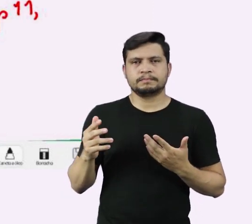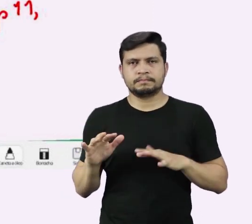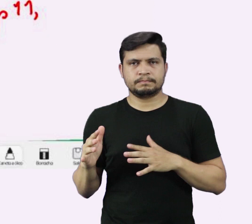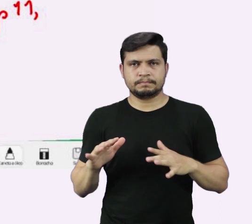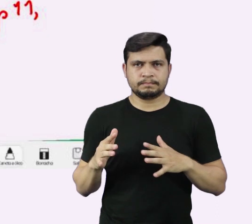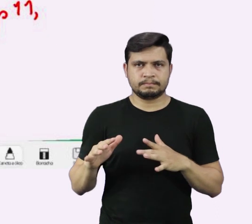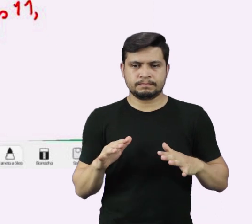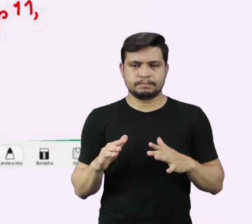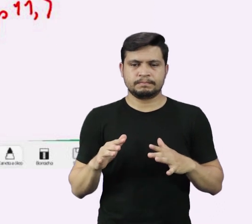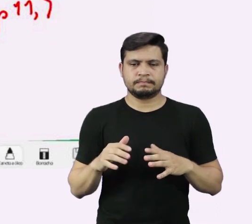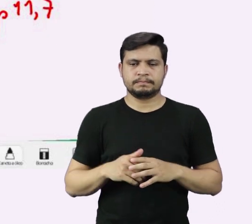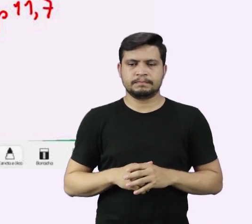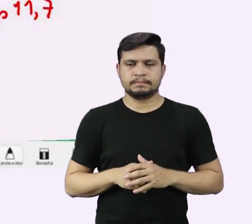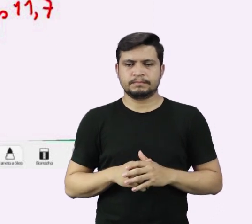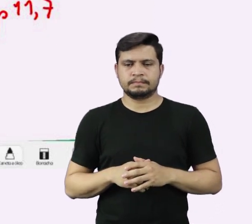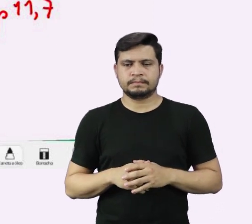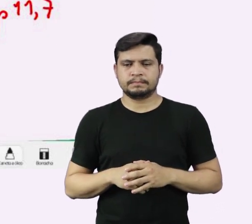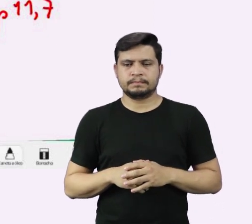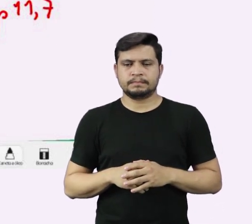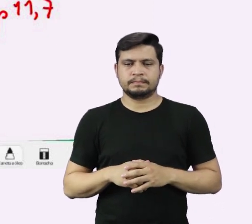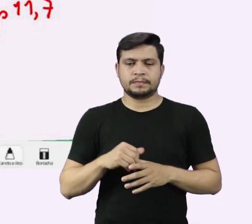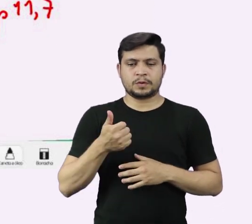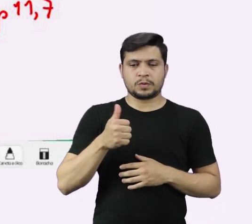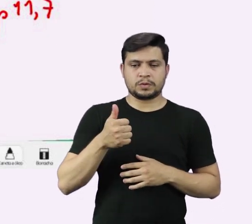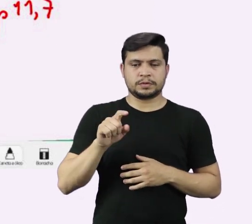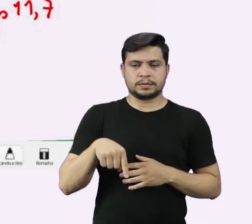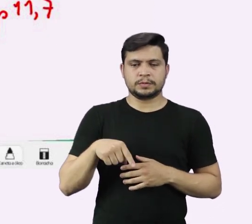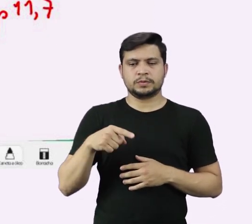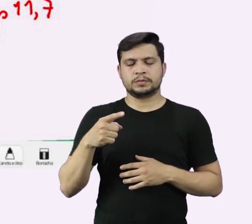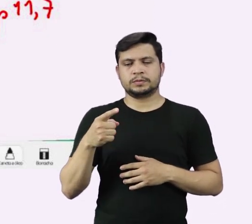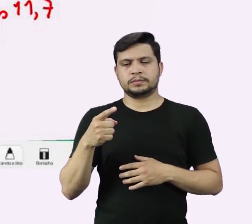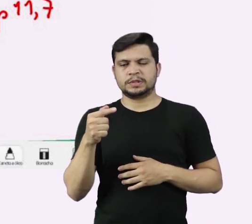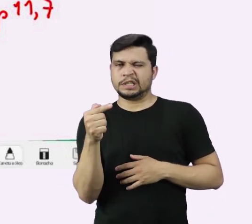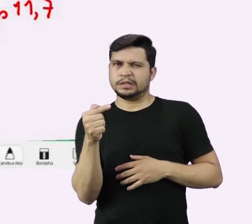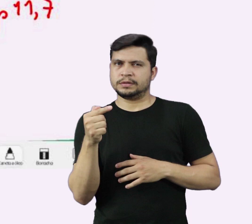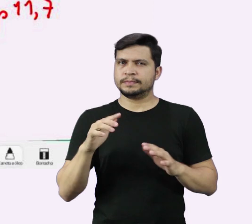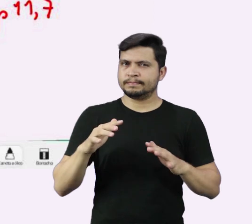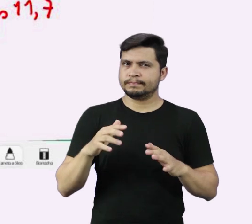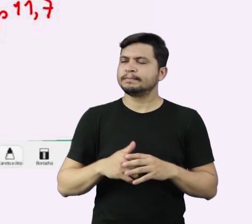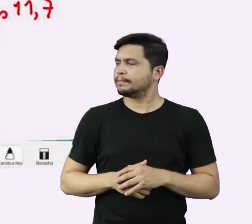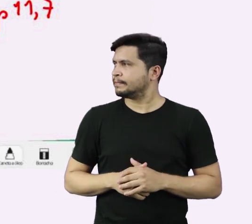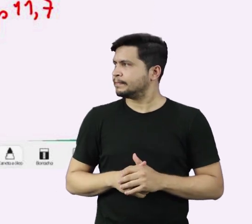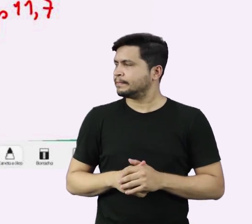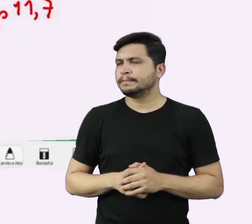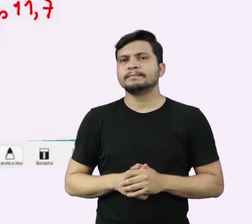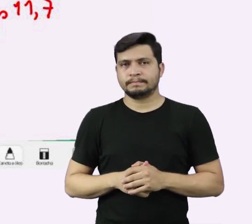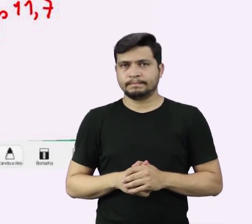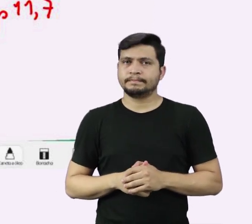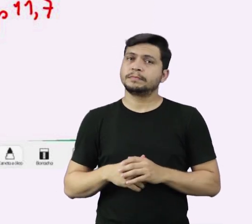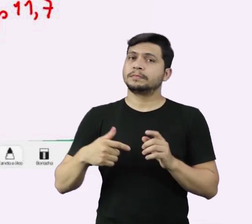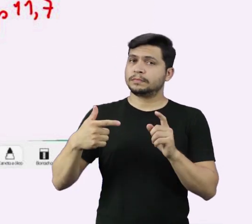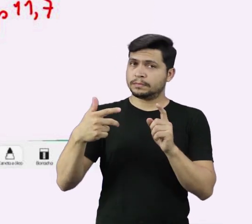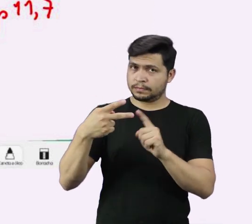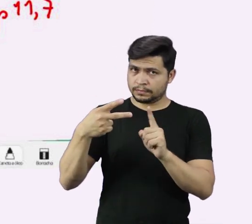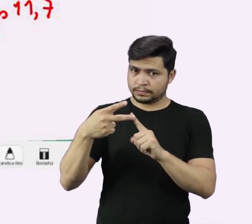11,7 vezes a resistividade. Se eu fizer a mesma coisa para o R3, no caso, ou seja, resistência